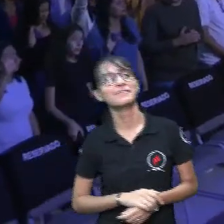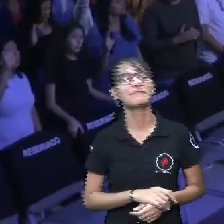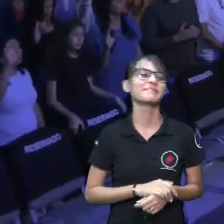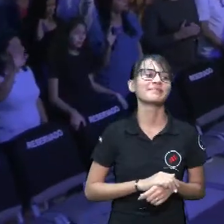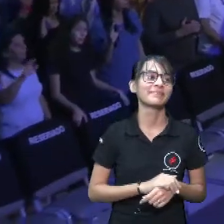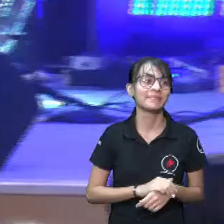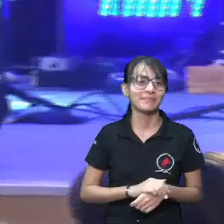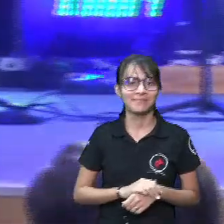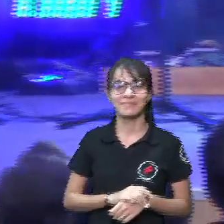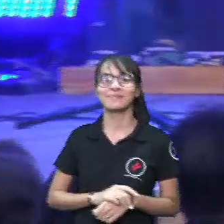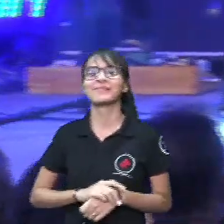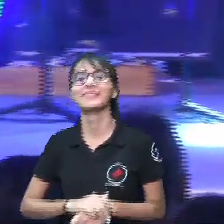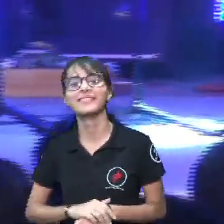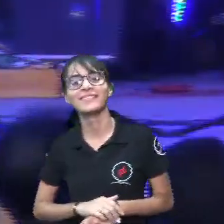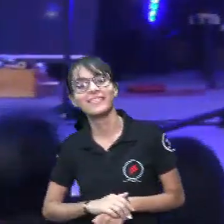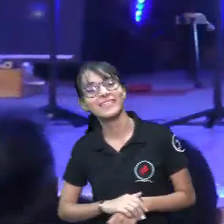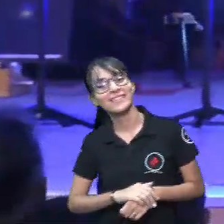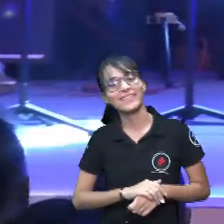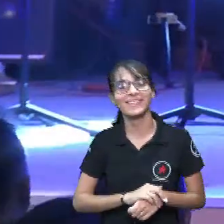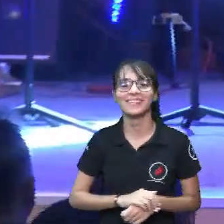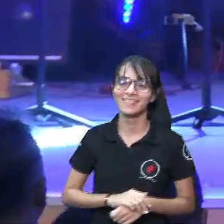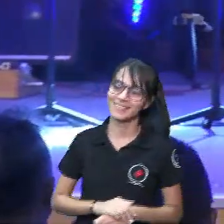Digo eu,